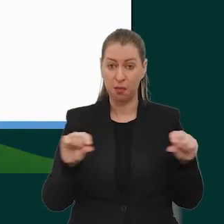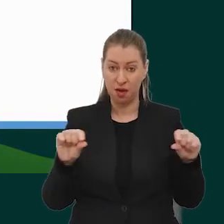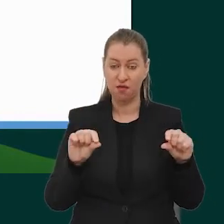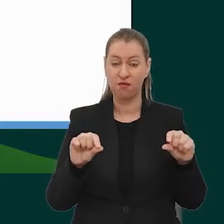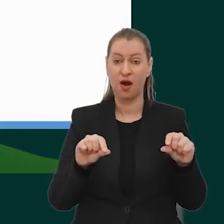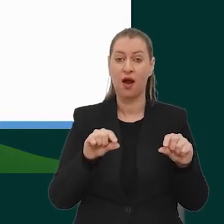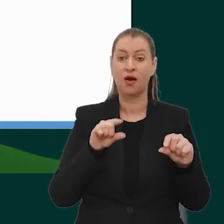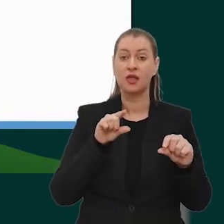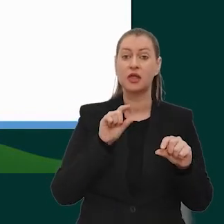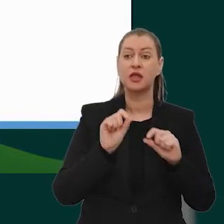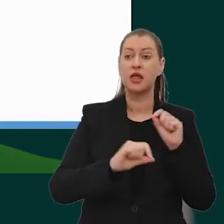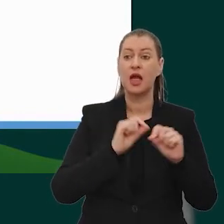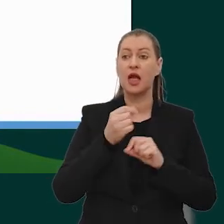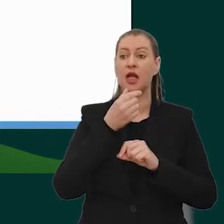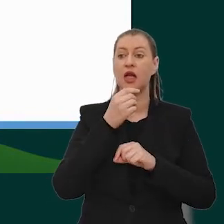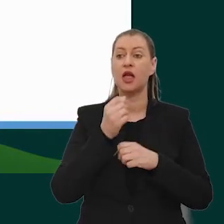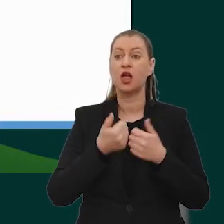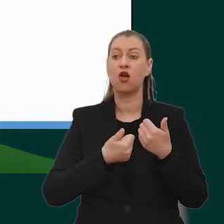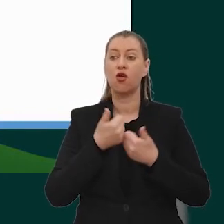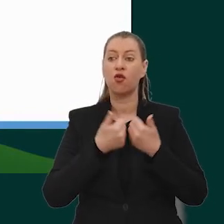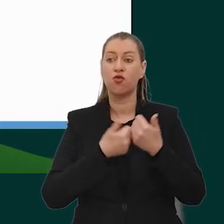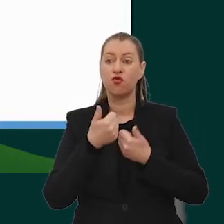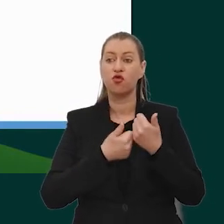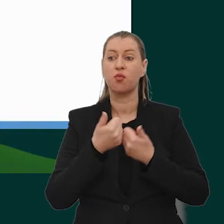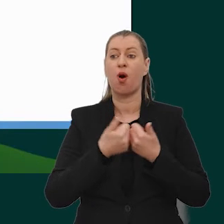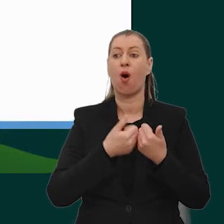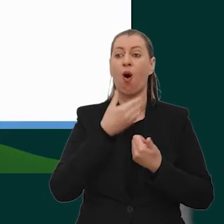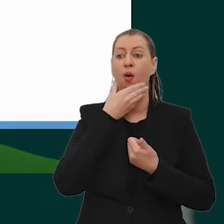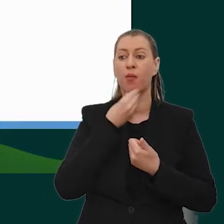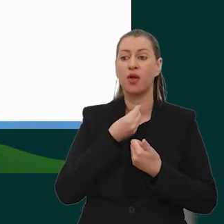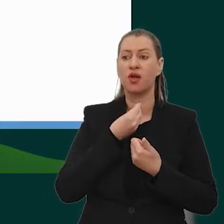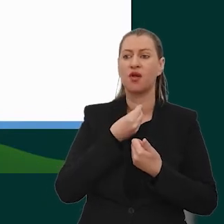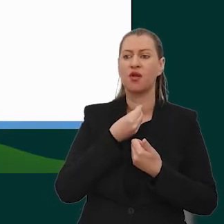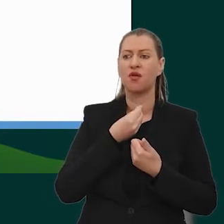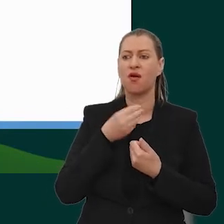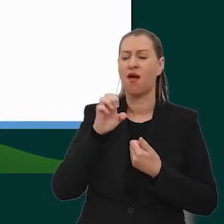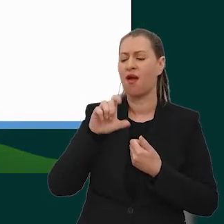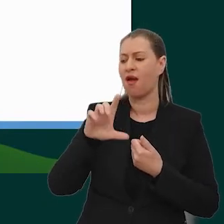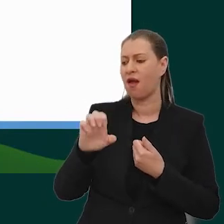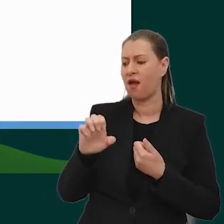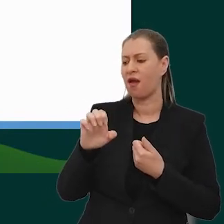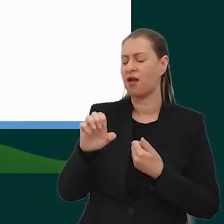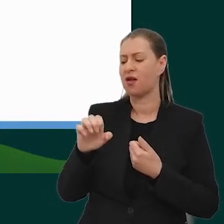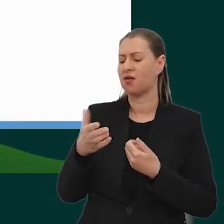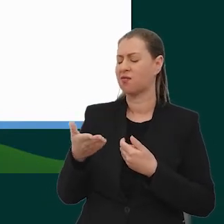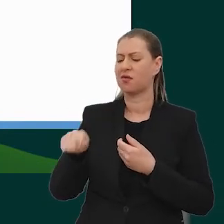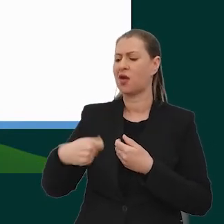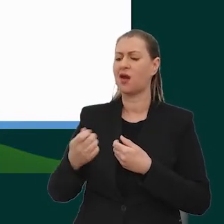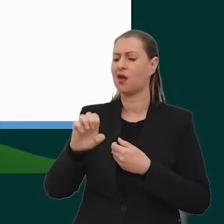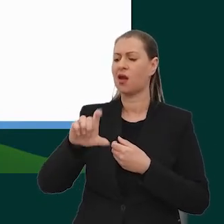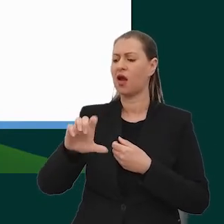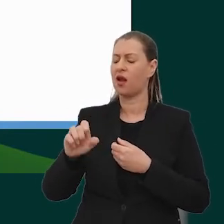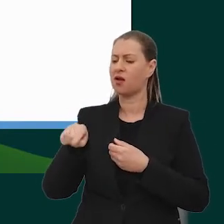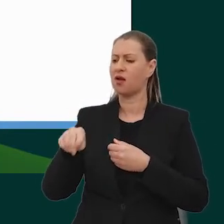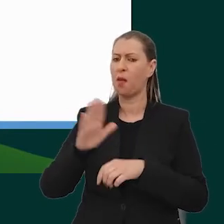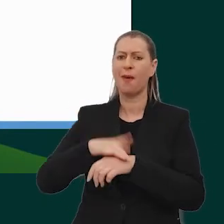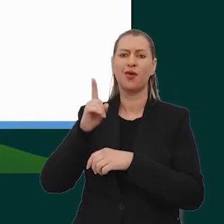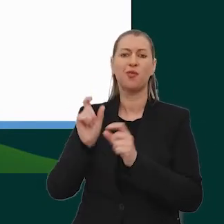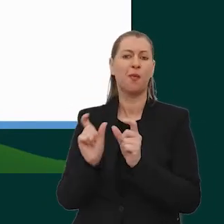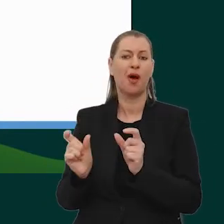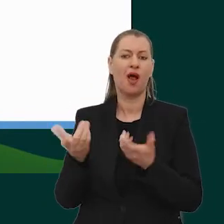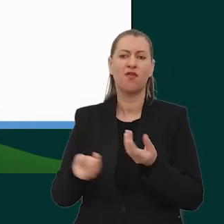ele ontem, esse ele, para ele, para o computador, a palavra ele é só mais uma palavra. Como ele